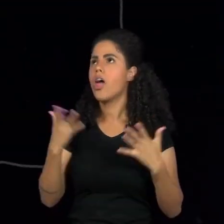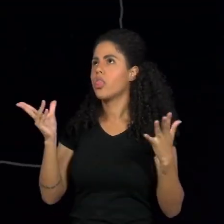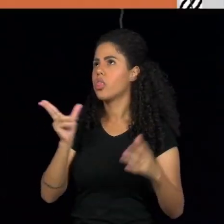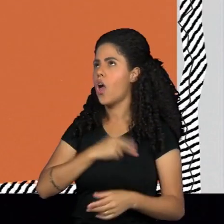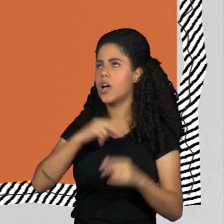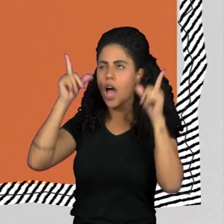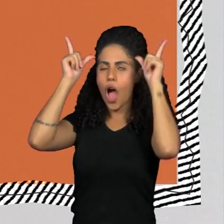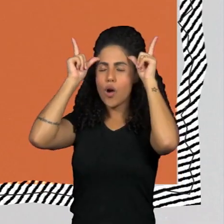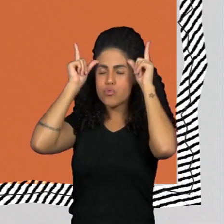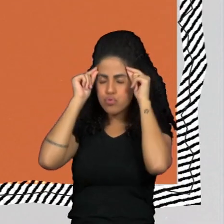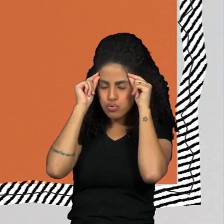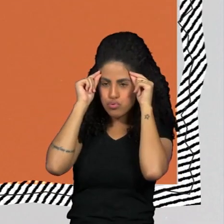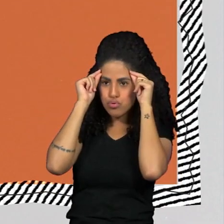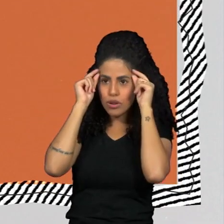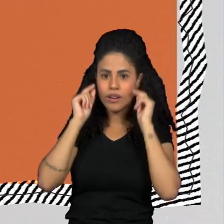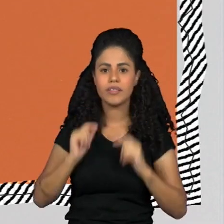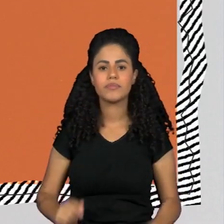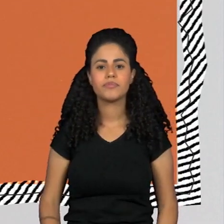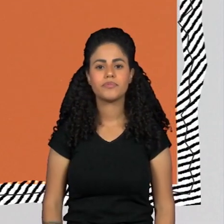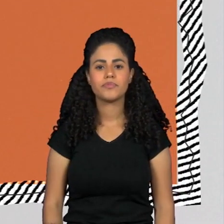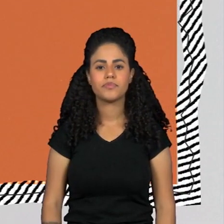imenso.